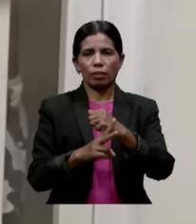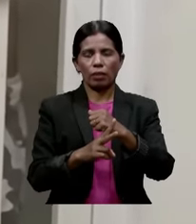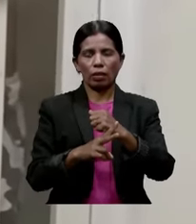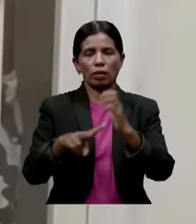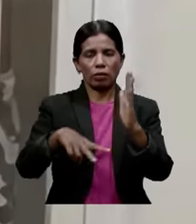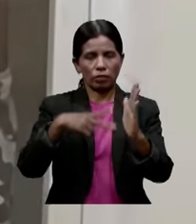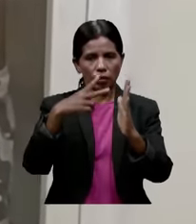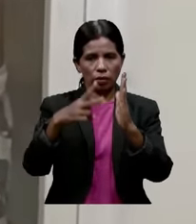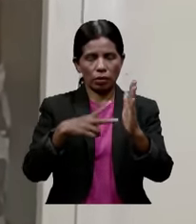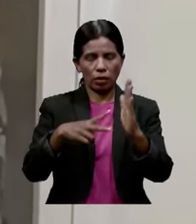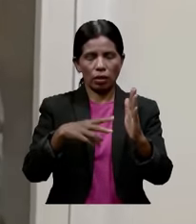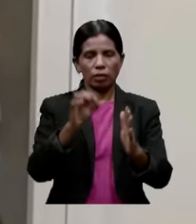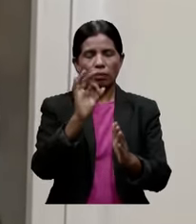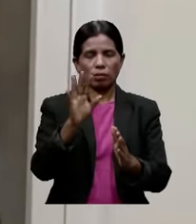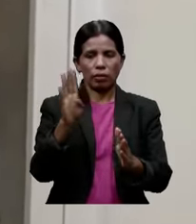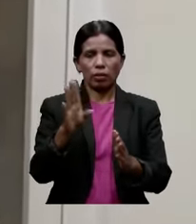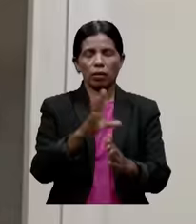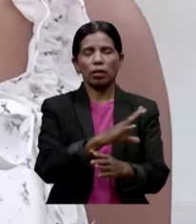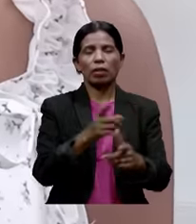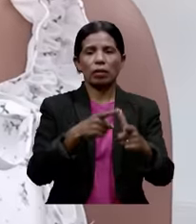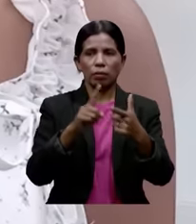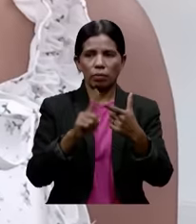video pornografia ne no segundo ma